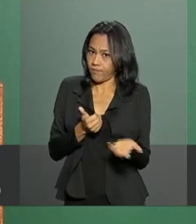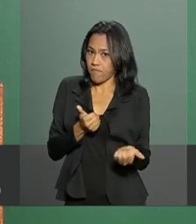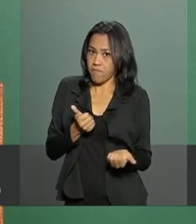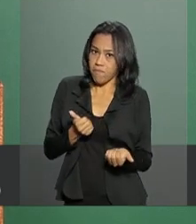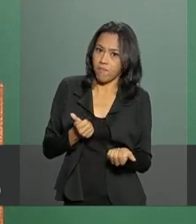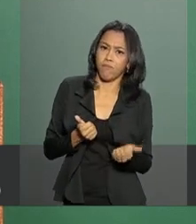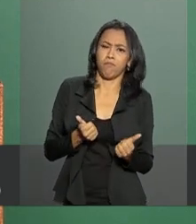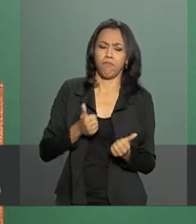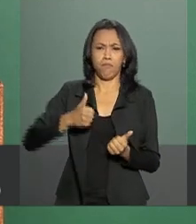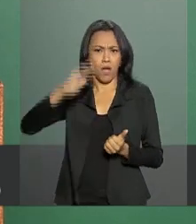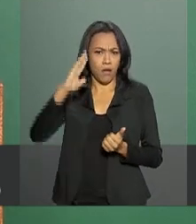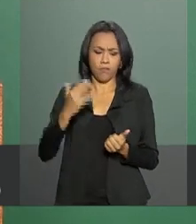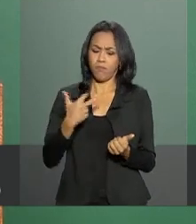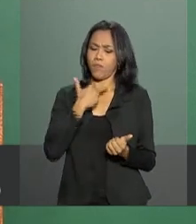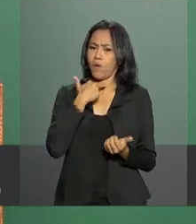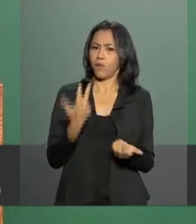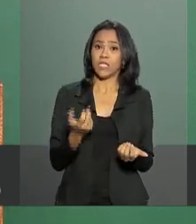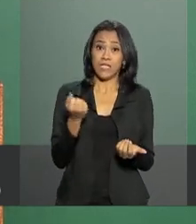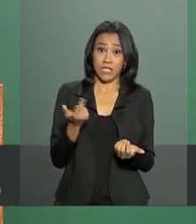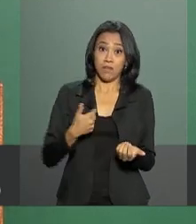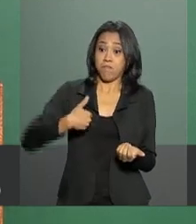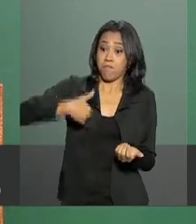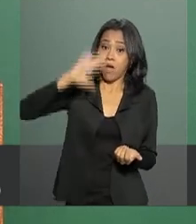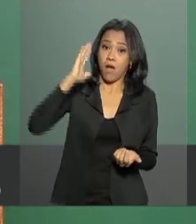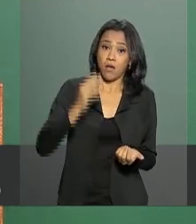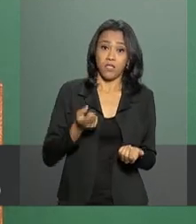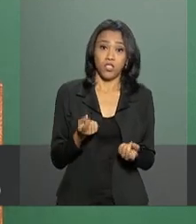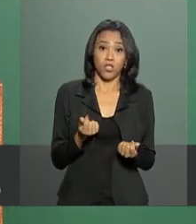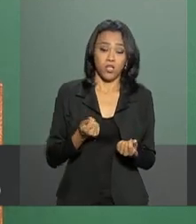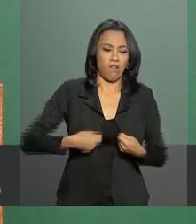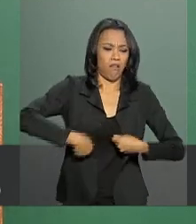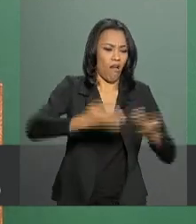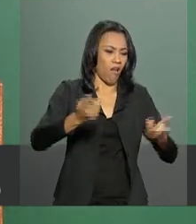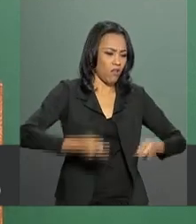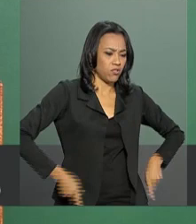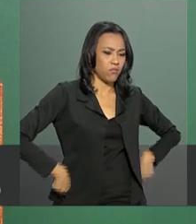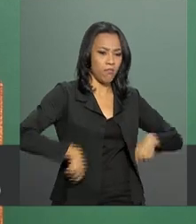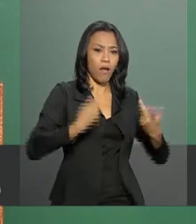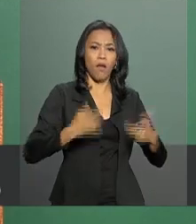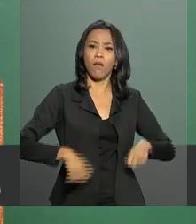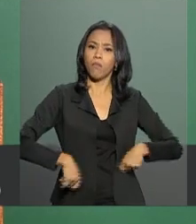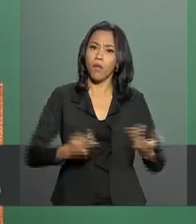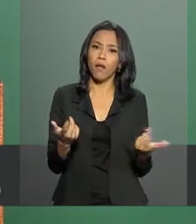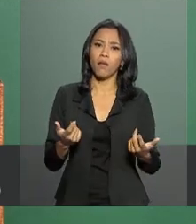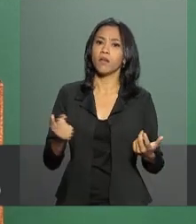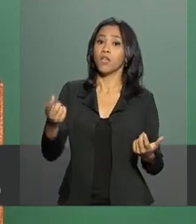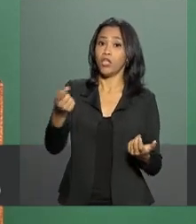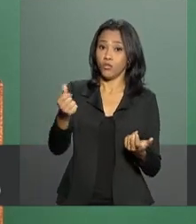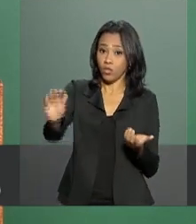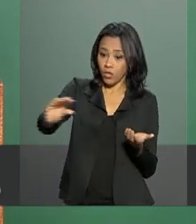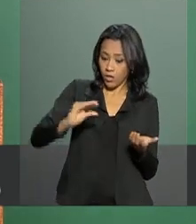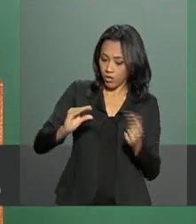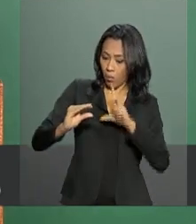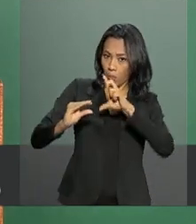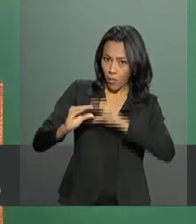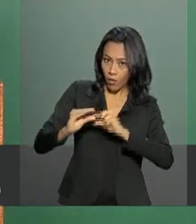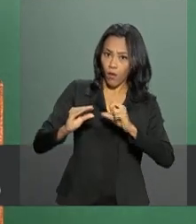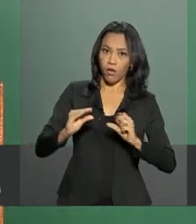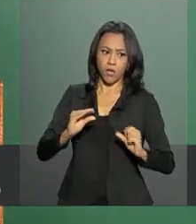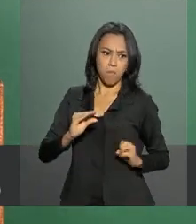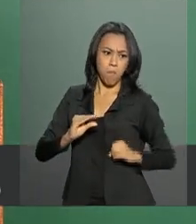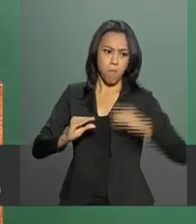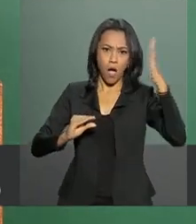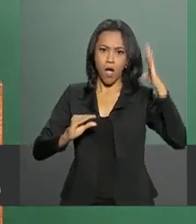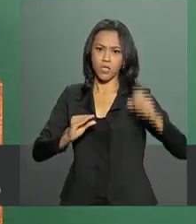né se você começa a gastar mais do que aquilo que você arrecada você acaba tendo um problema seríssimo na sua